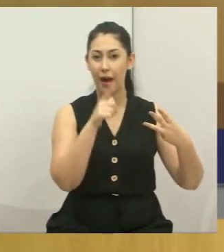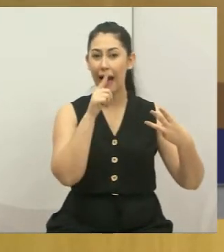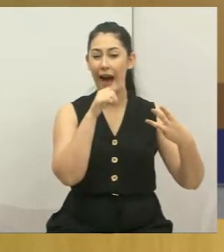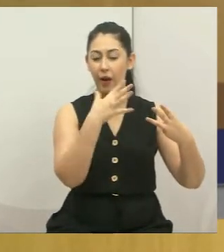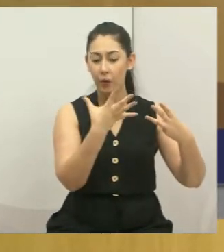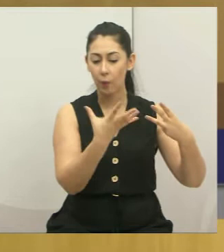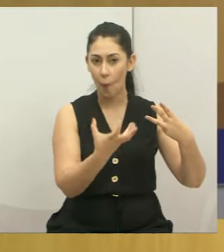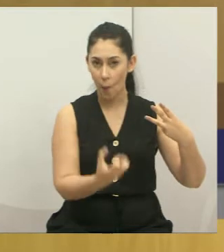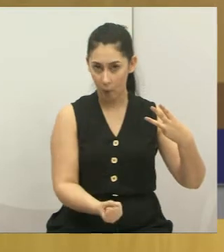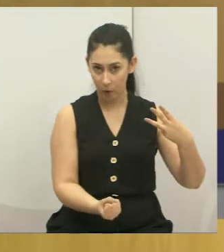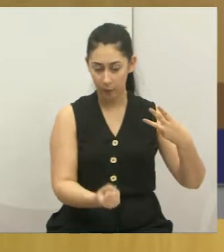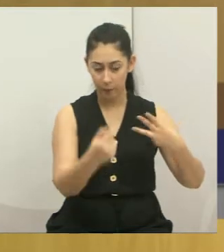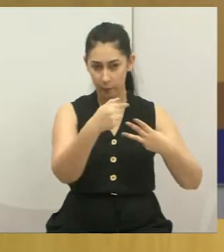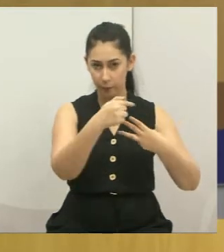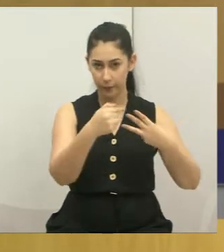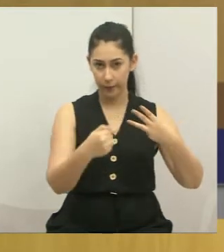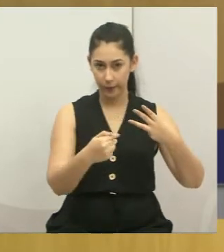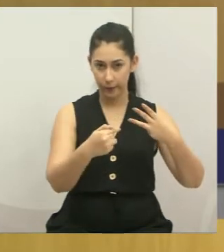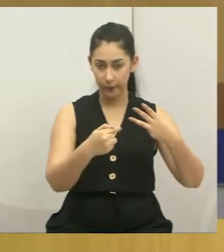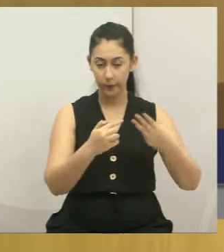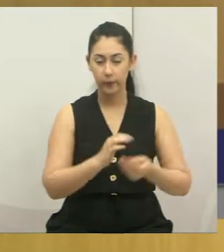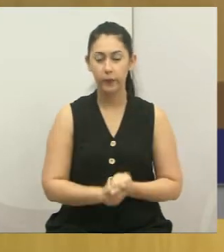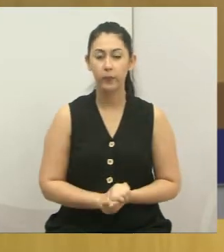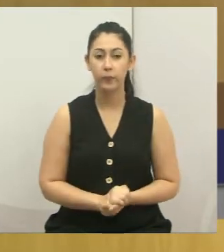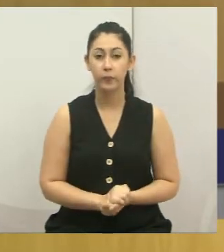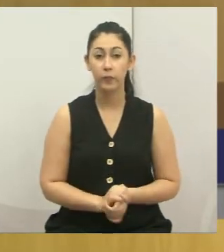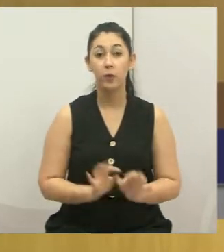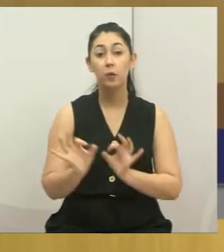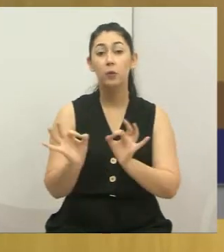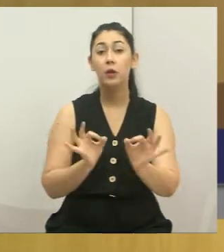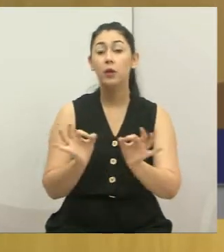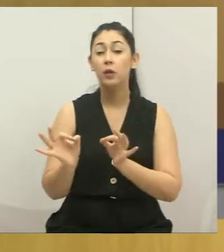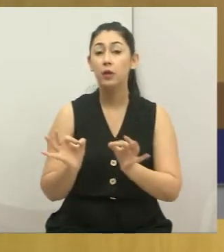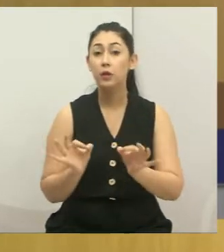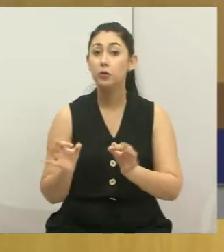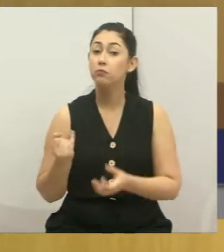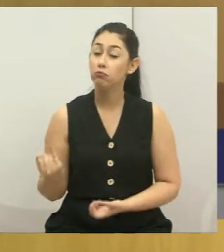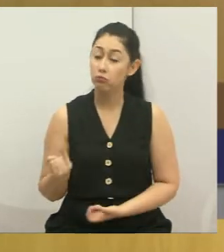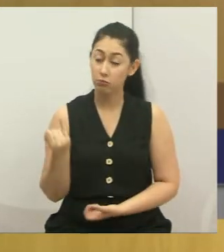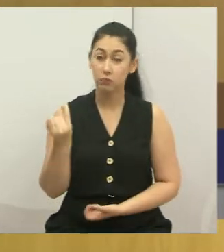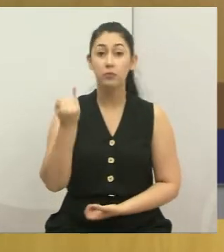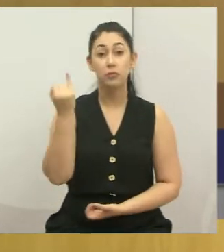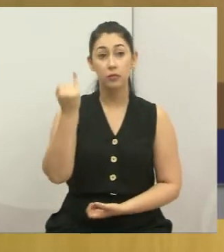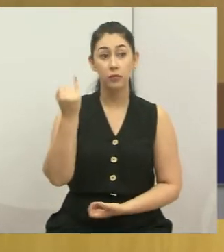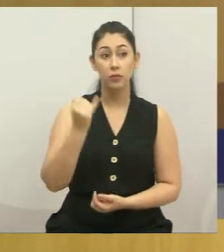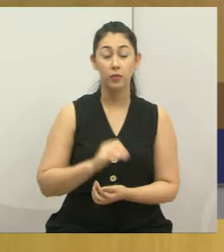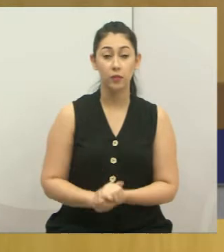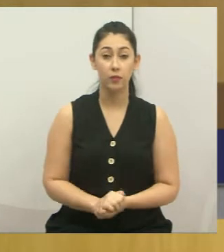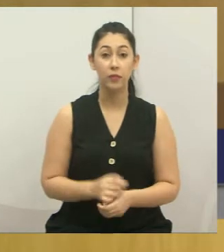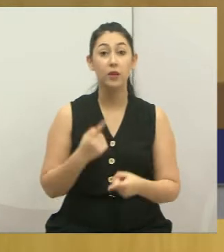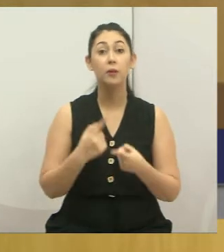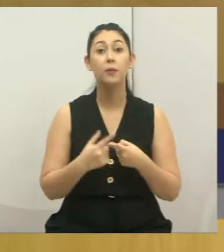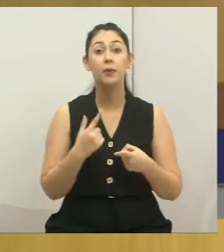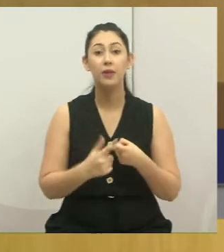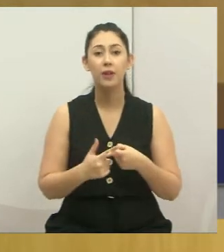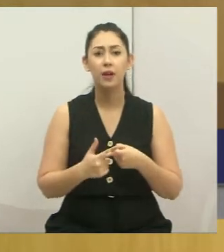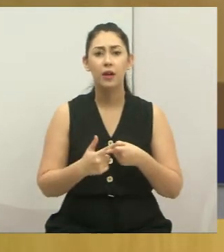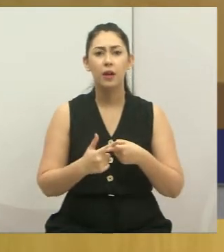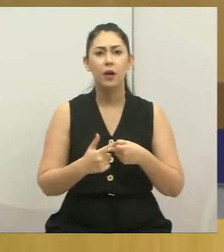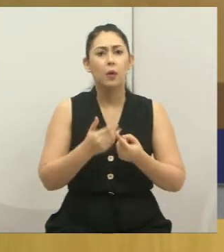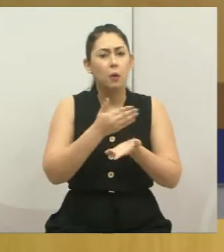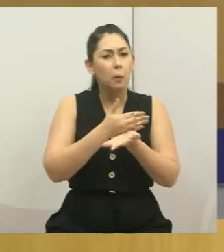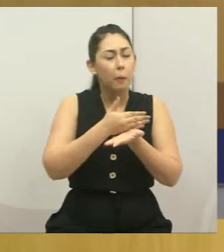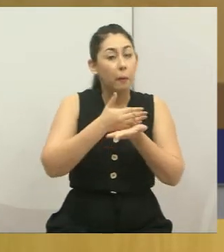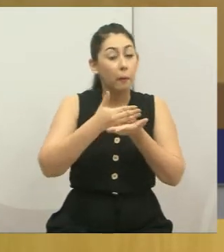drenagem municipal. O planejamento se faz importante, pois é sempre a primeira etapa